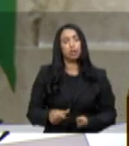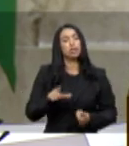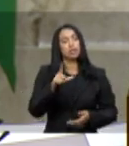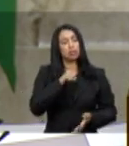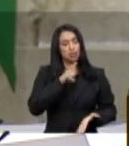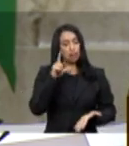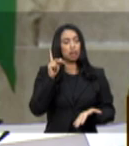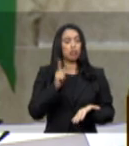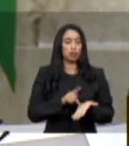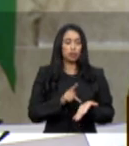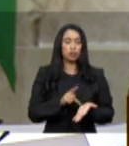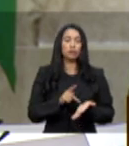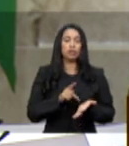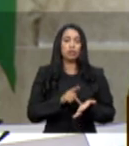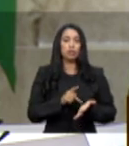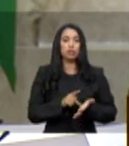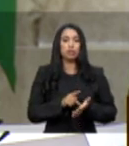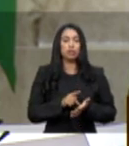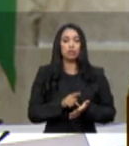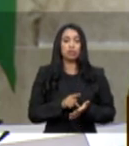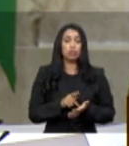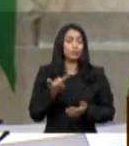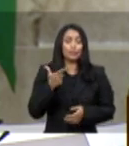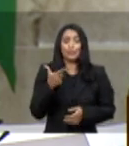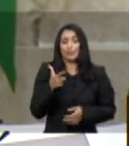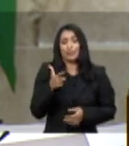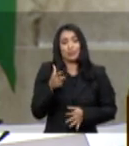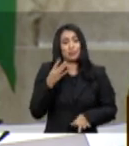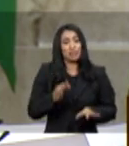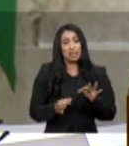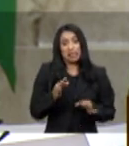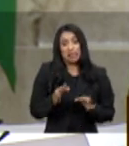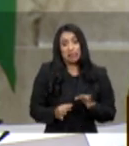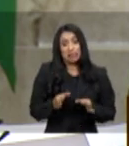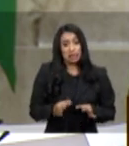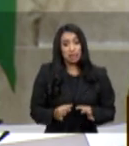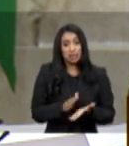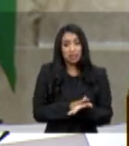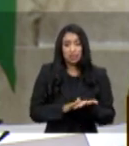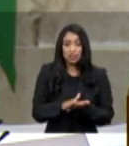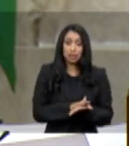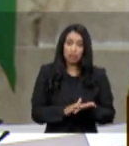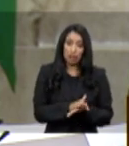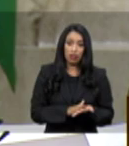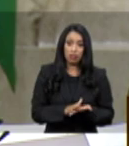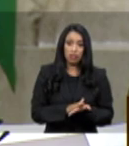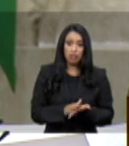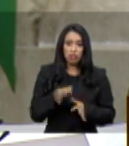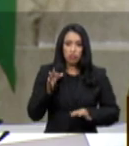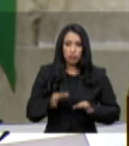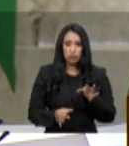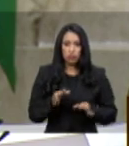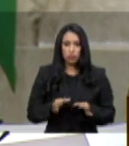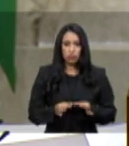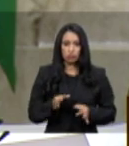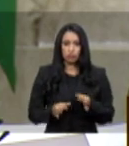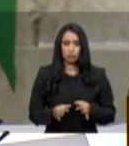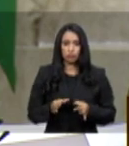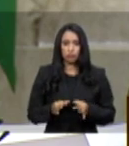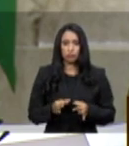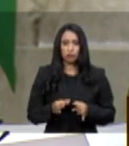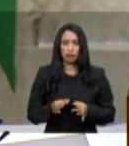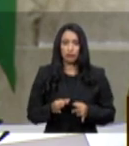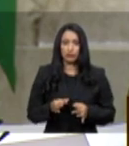que supre o espaço da incerteza e um julgado não claro ou não preciso